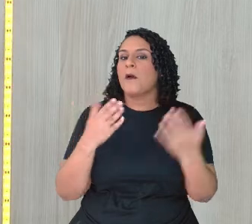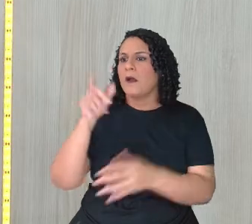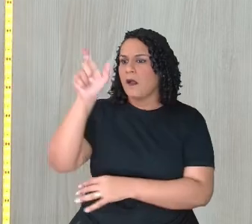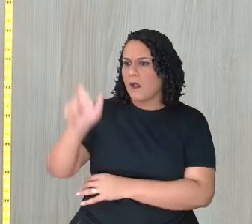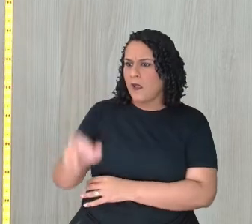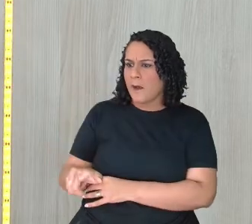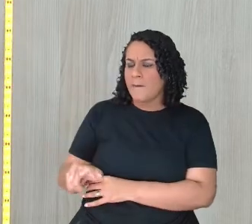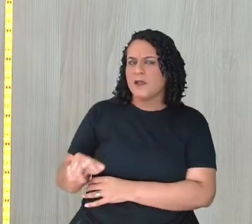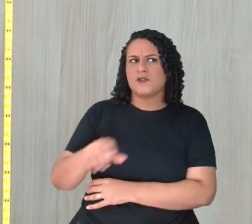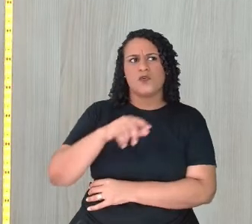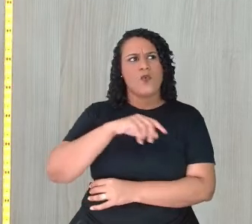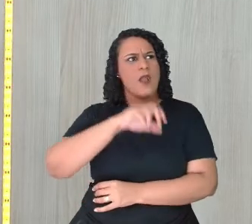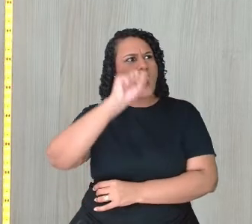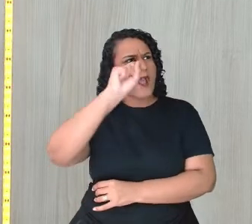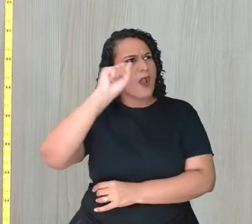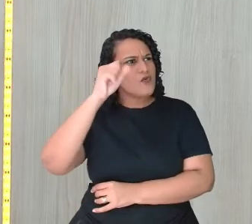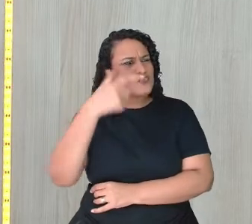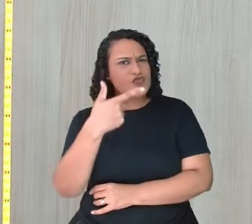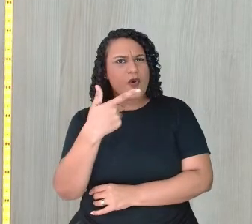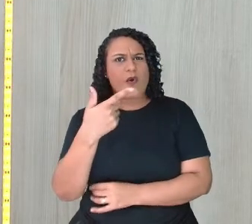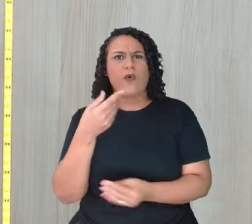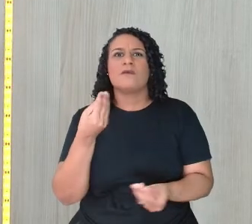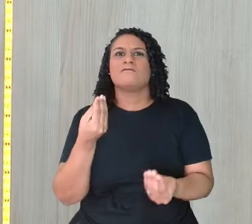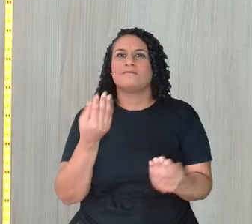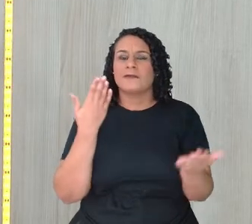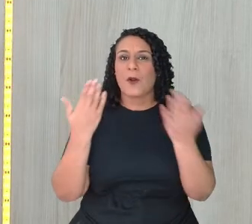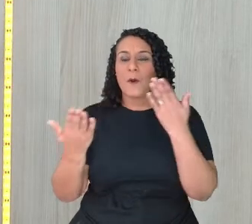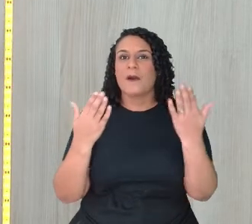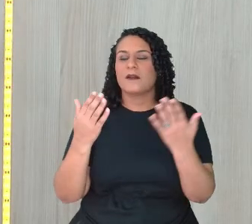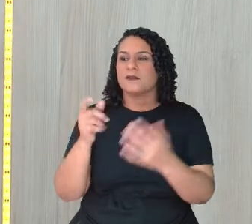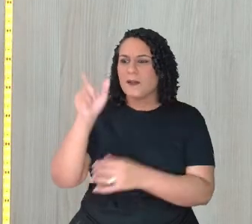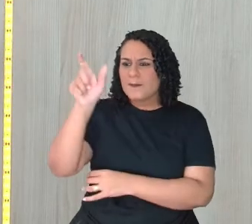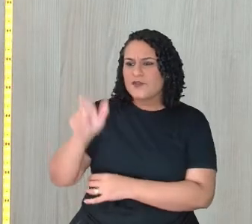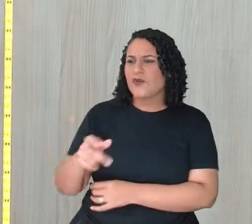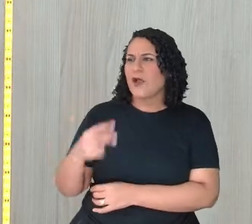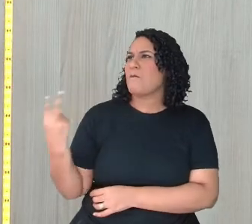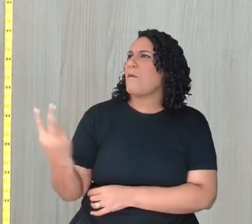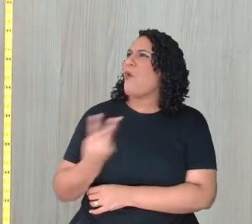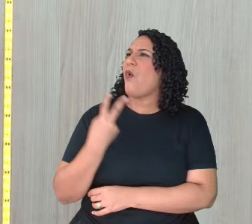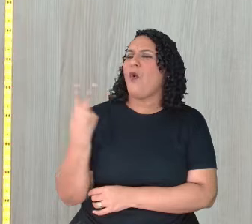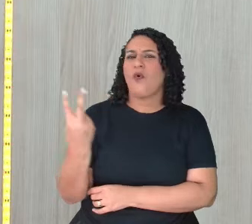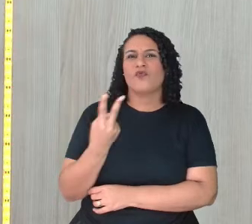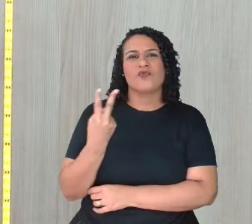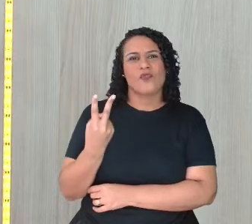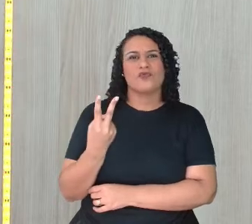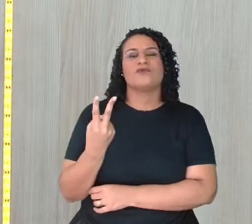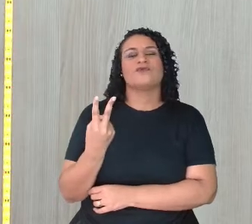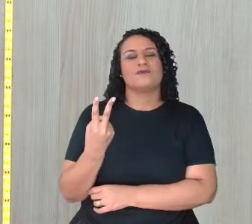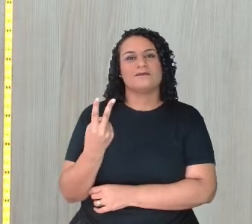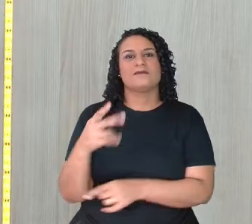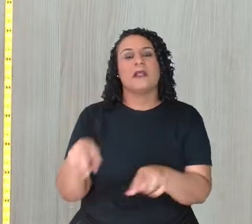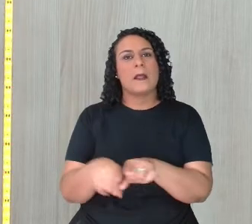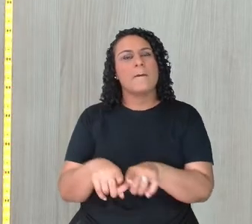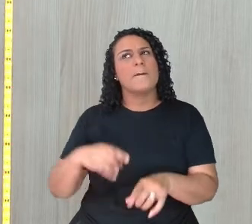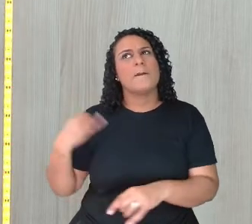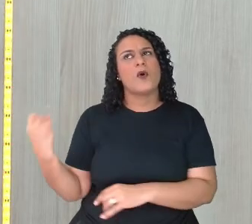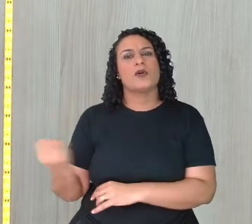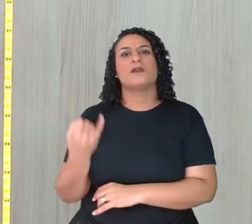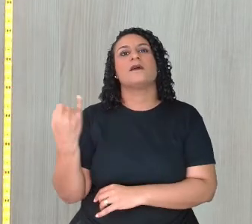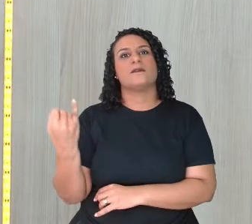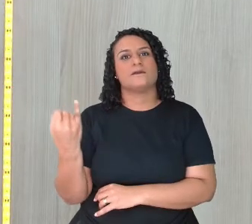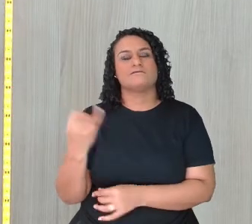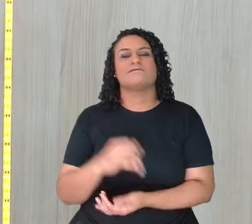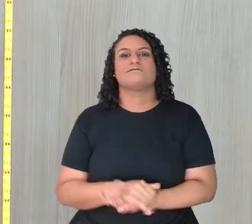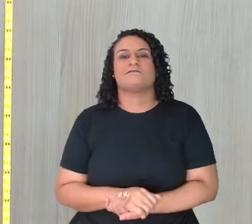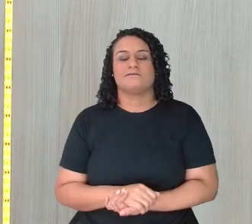ao Sol, você está dizendo o quão importante essa pessoa é. Ela é tão verdade. importante quanto o astro que Sim, organiza o nosso